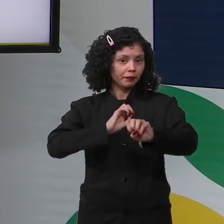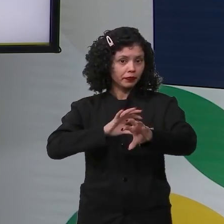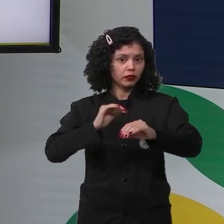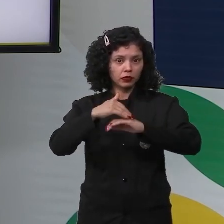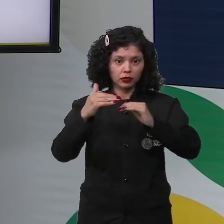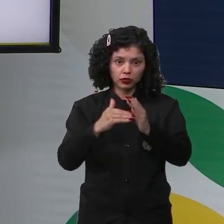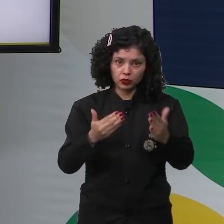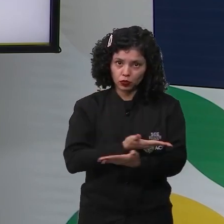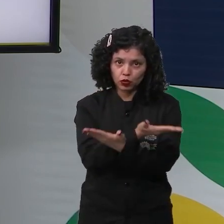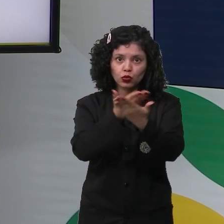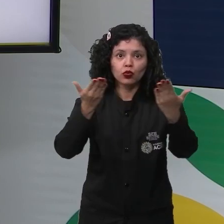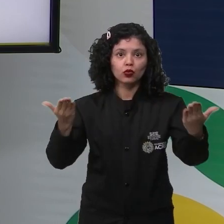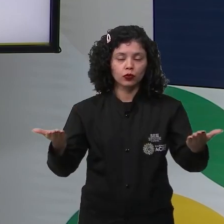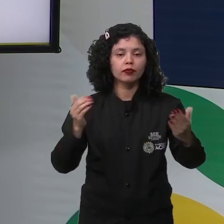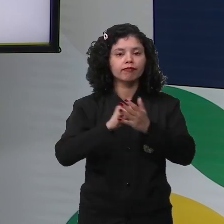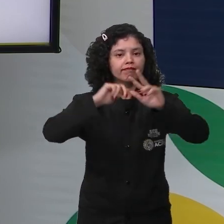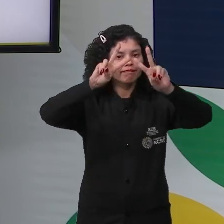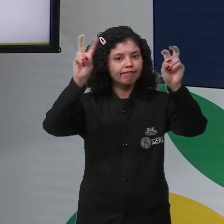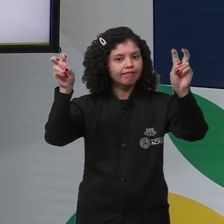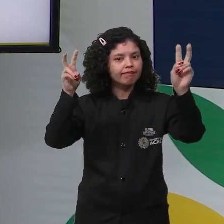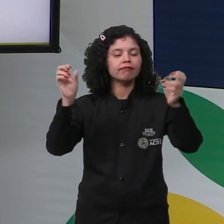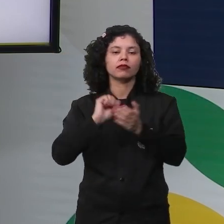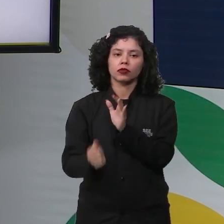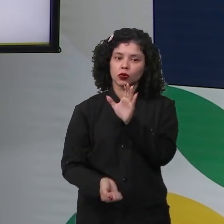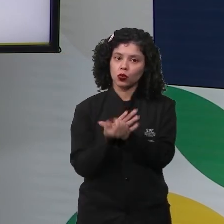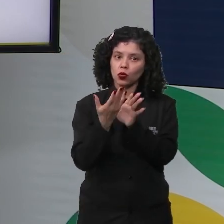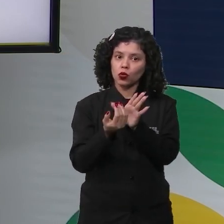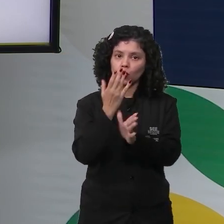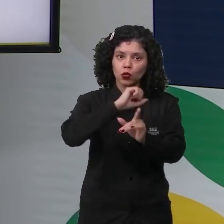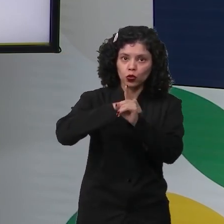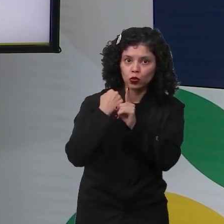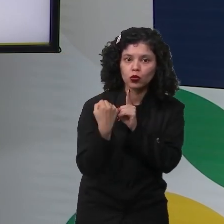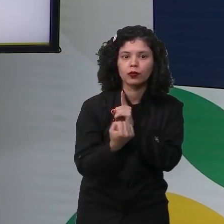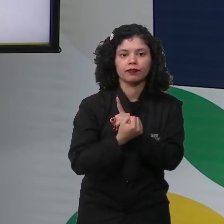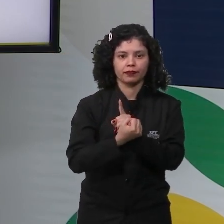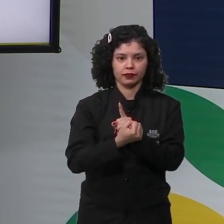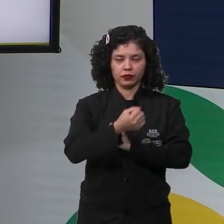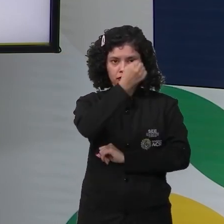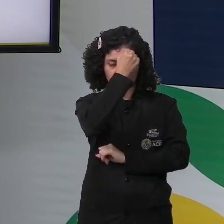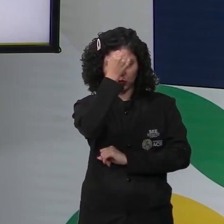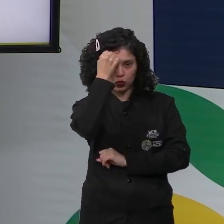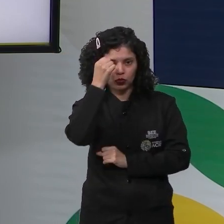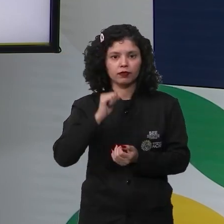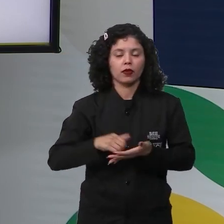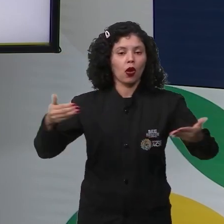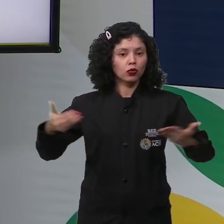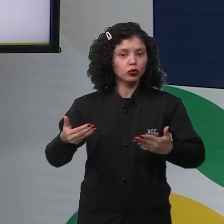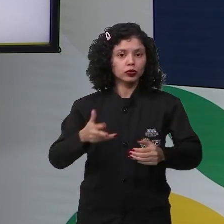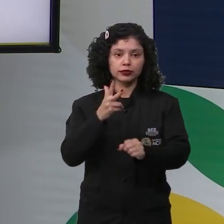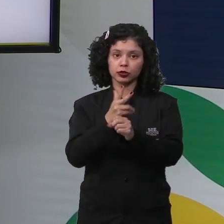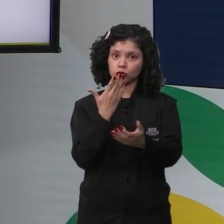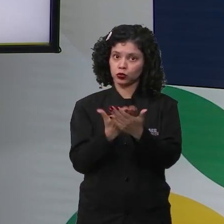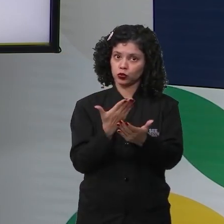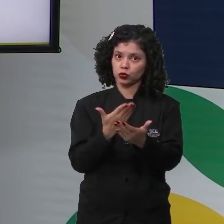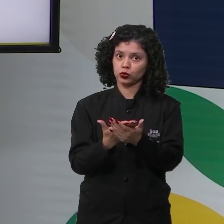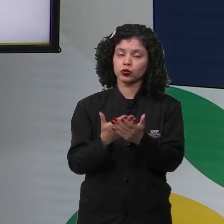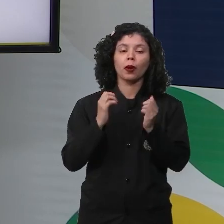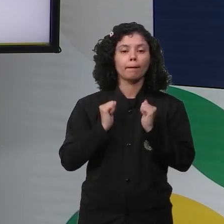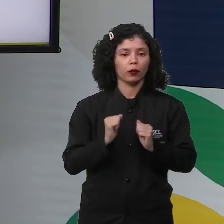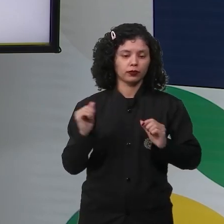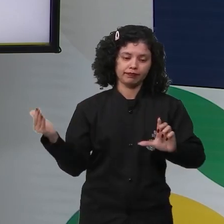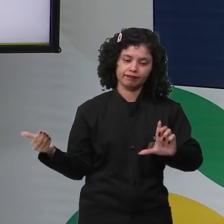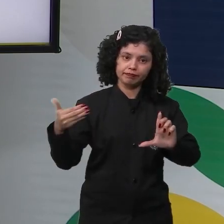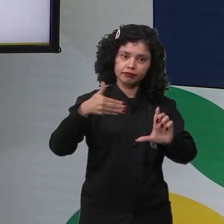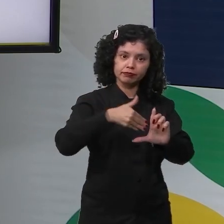a todos vocês a respeito da origem da sociologia. E nessa videoaula, que inclusive você pode